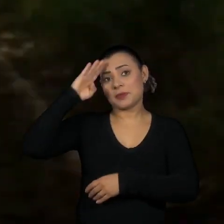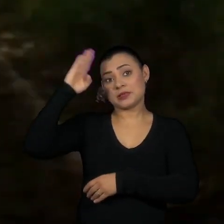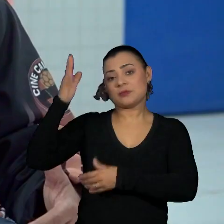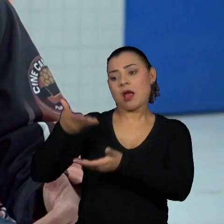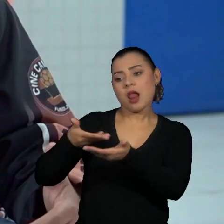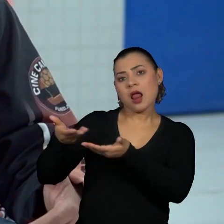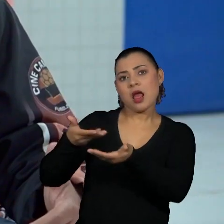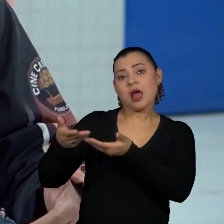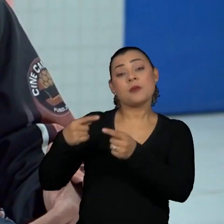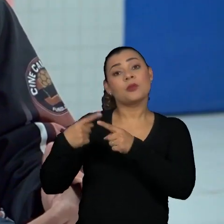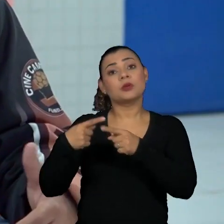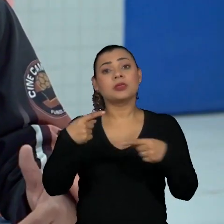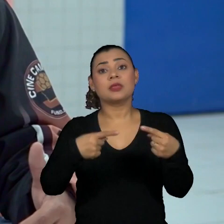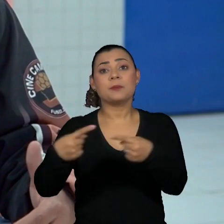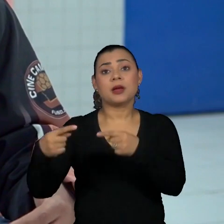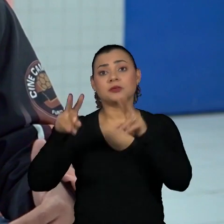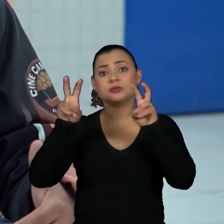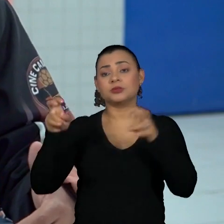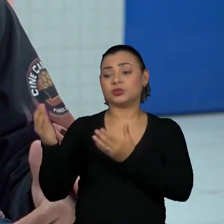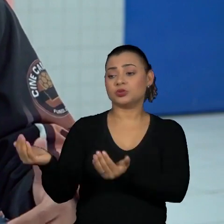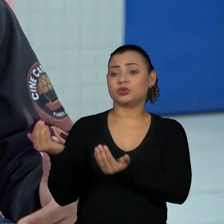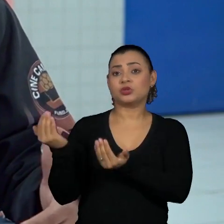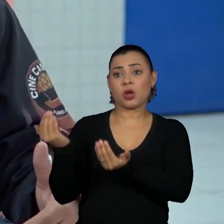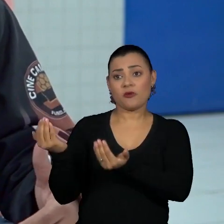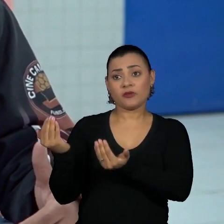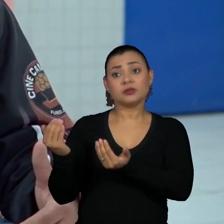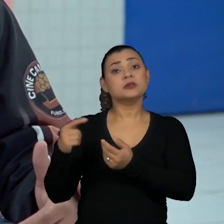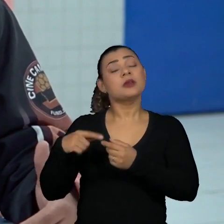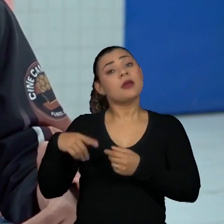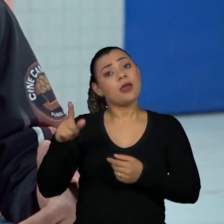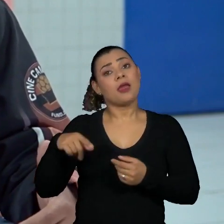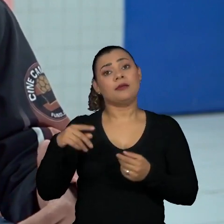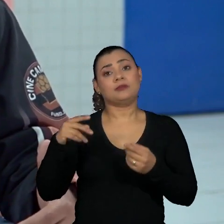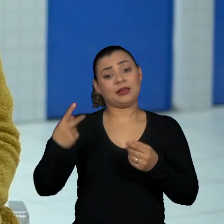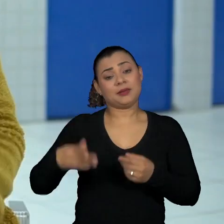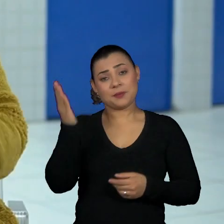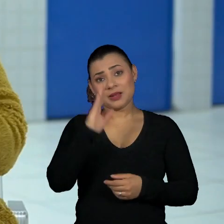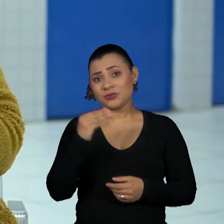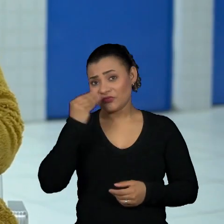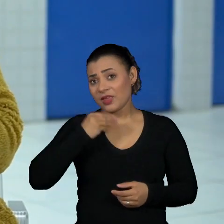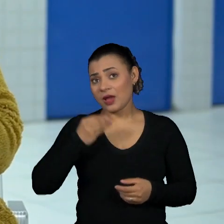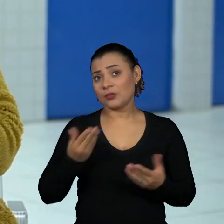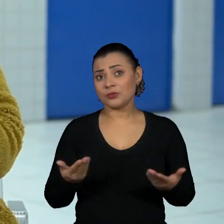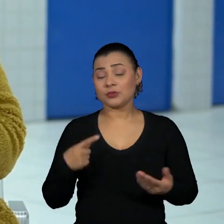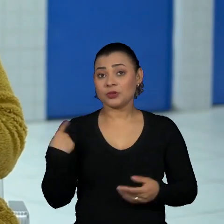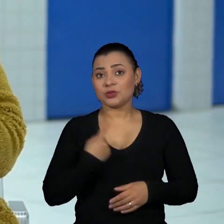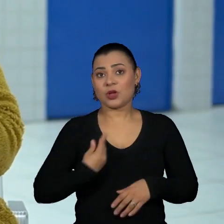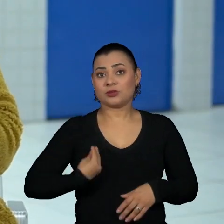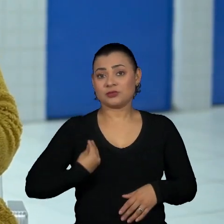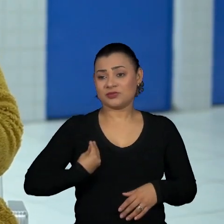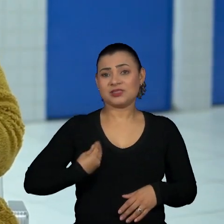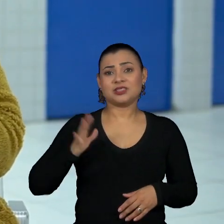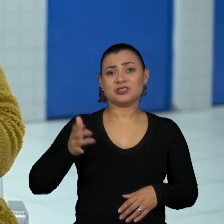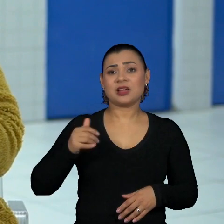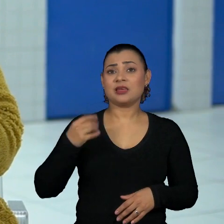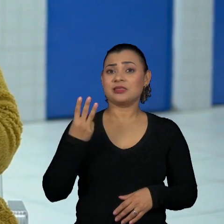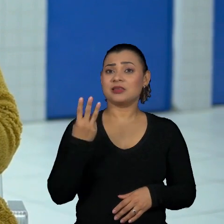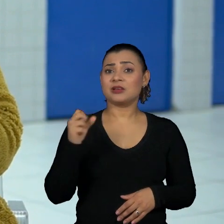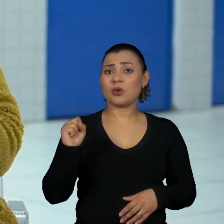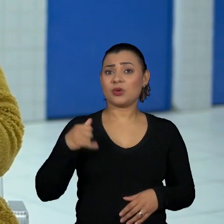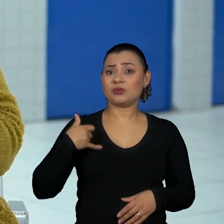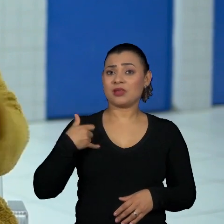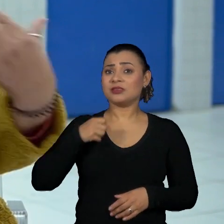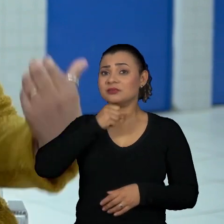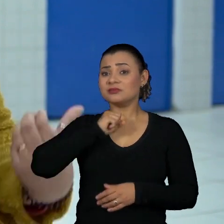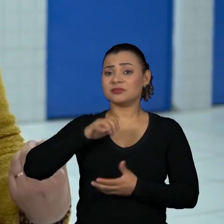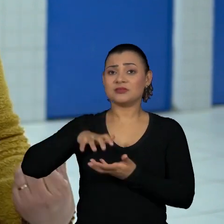entender que o debate sobre juventude, ele é frágil, né, no país. Pra gente que já tá mais velho, eu tenho 38 anos, pode não